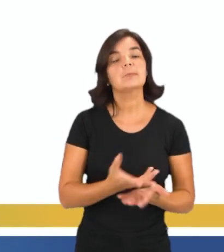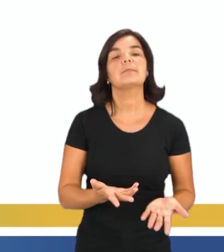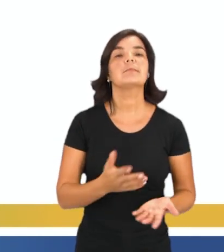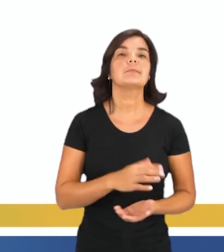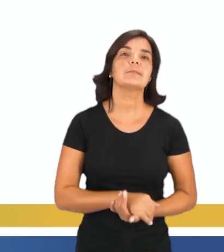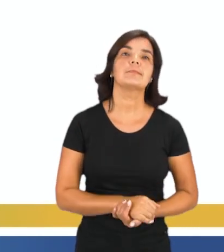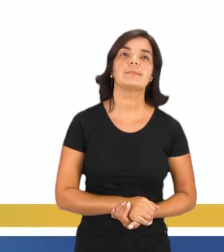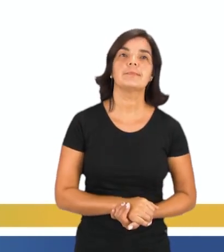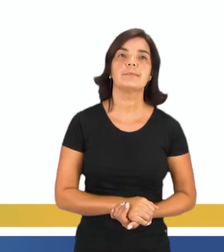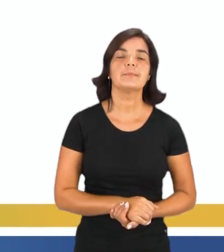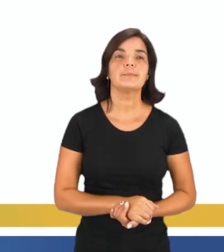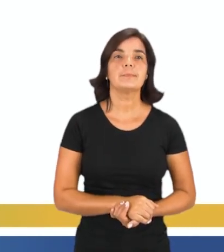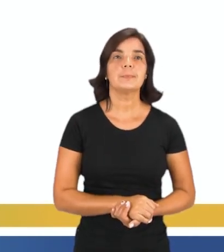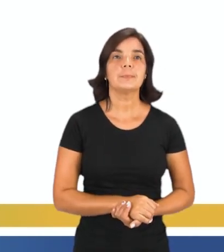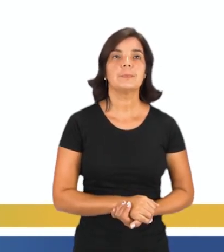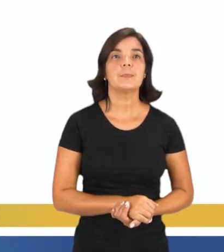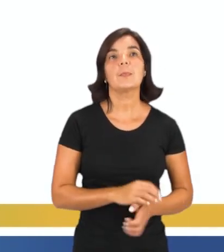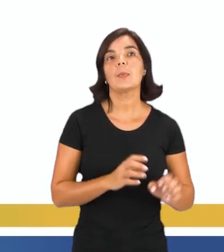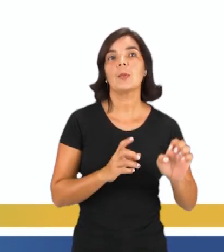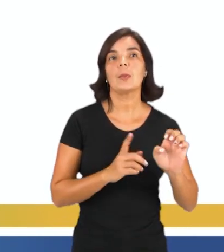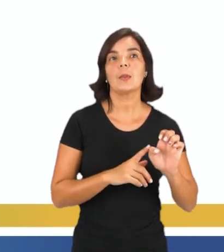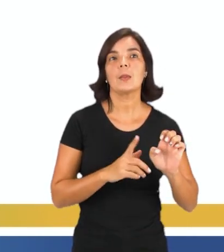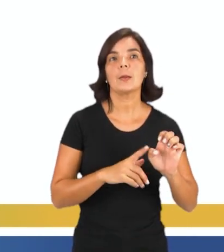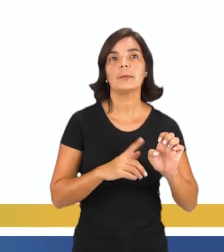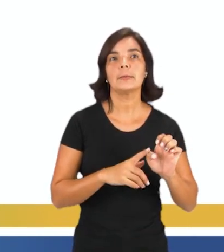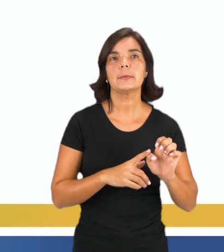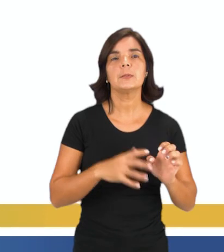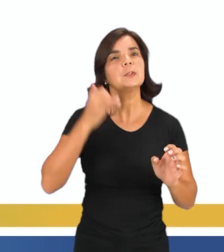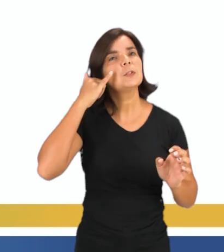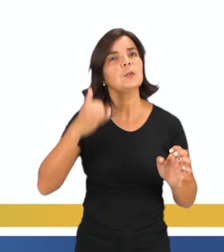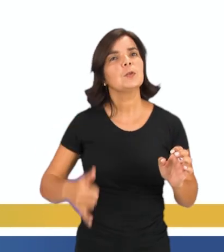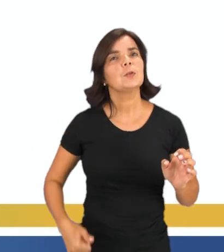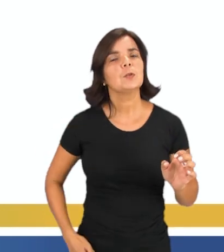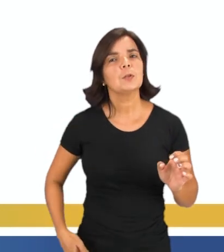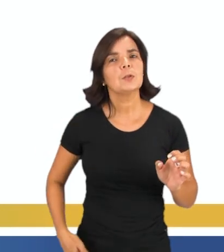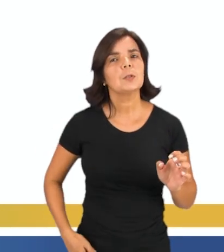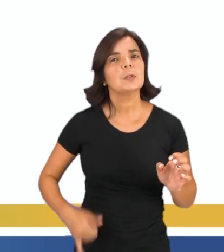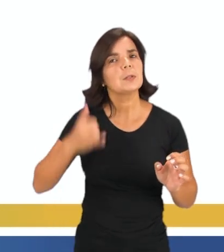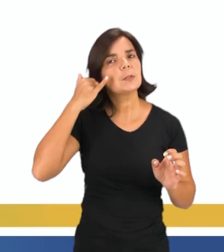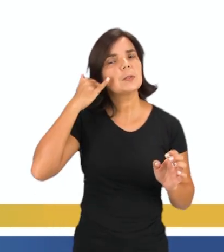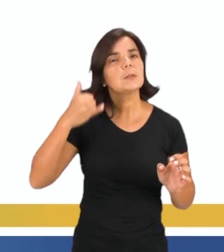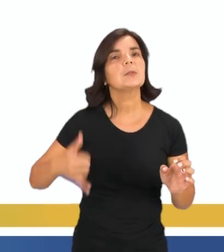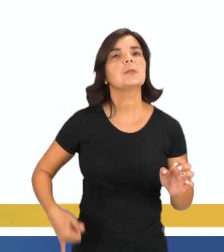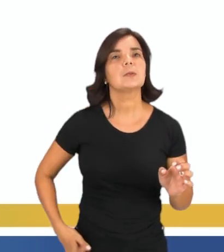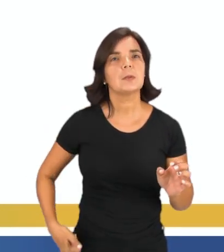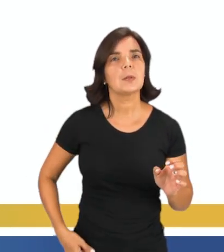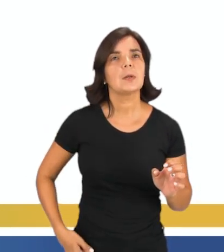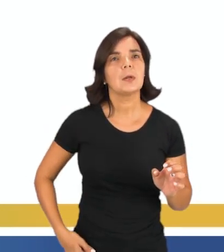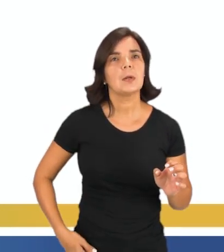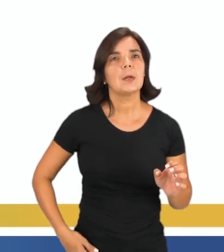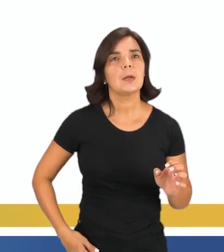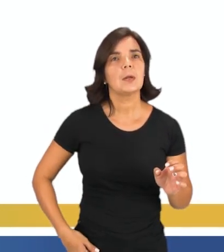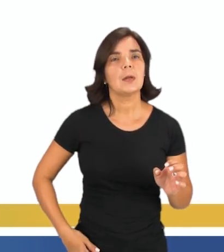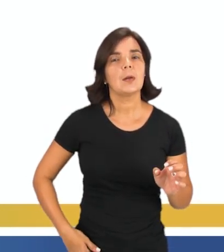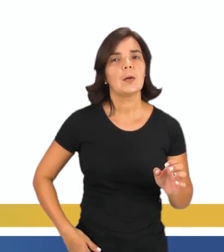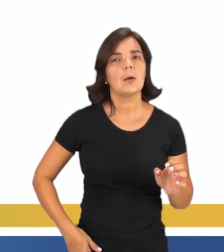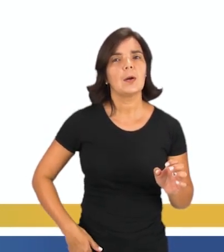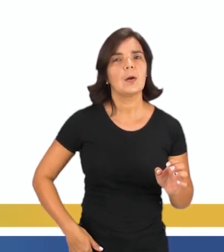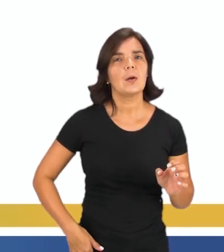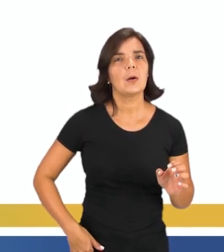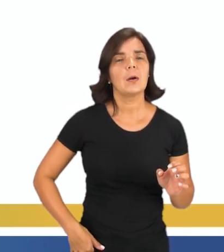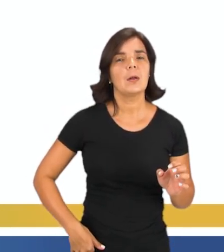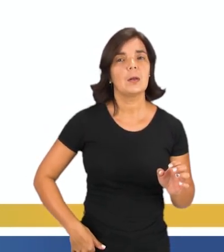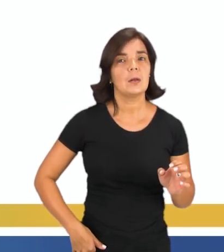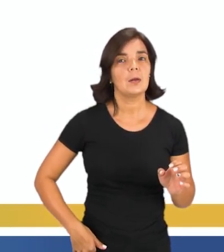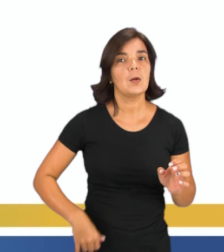são pequenininhos, são crianças. E por fim, este é o celular ou el mío, senhor